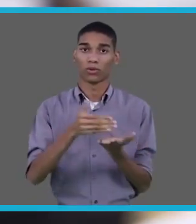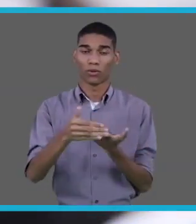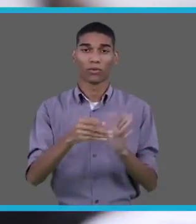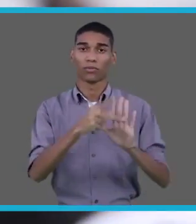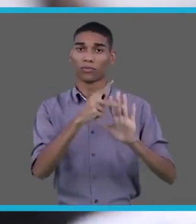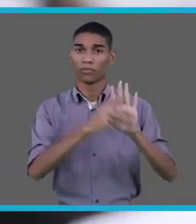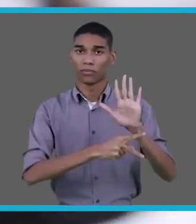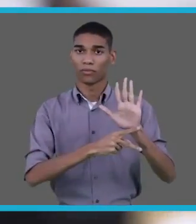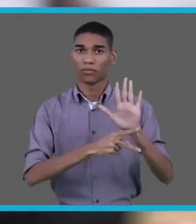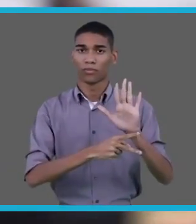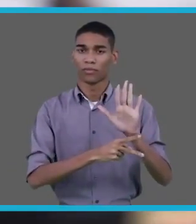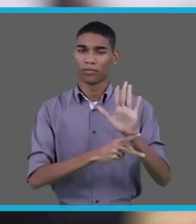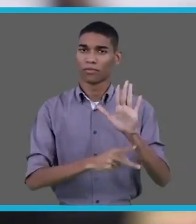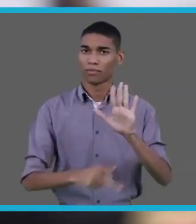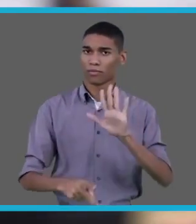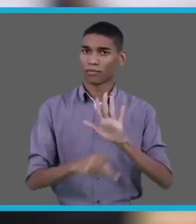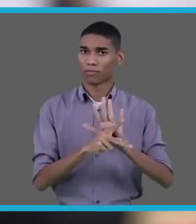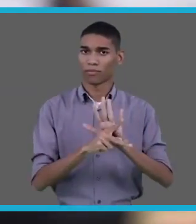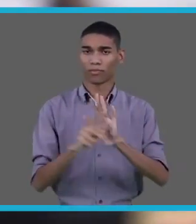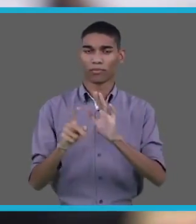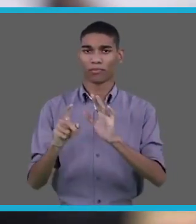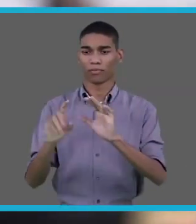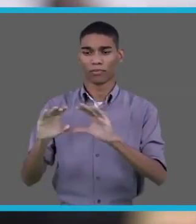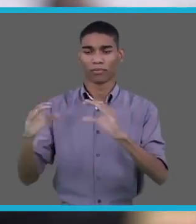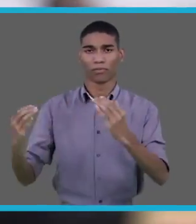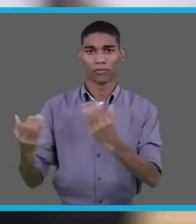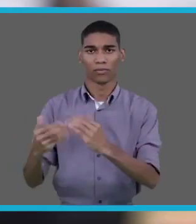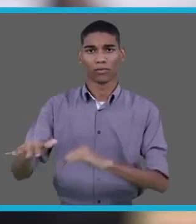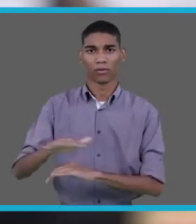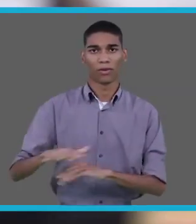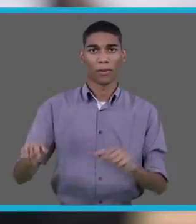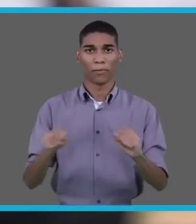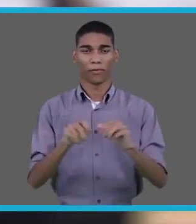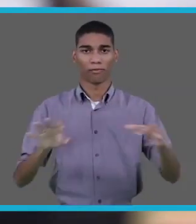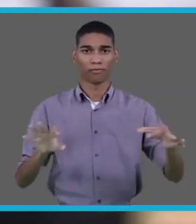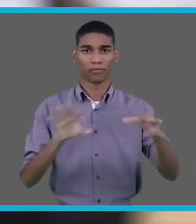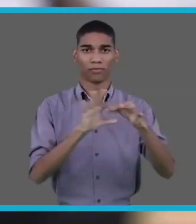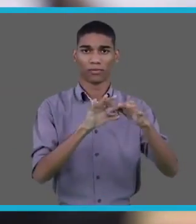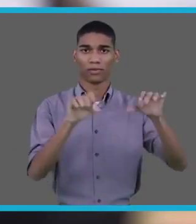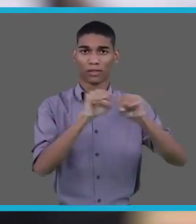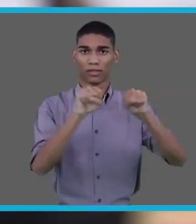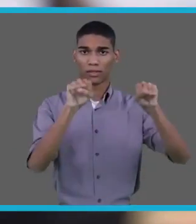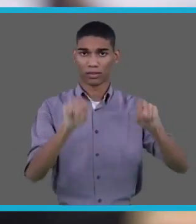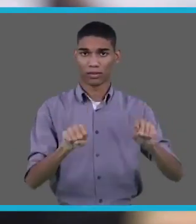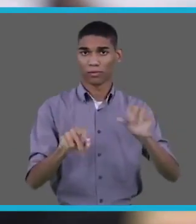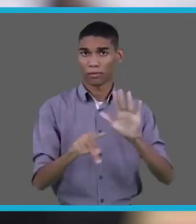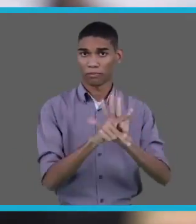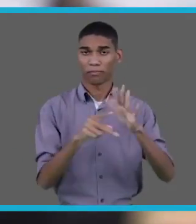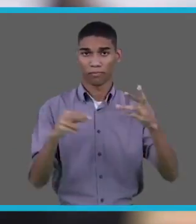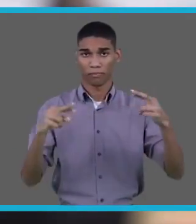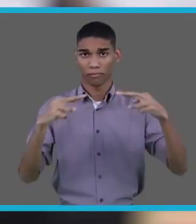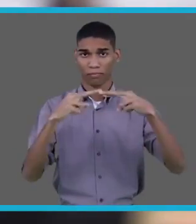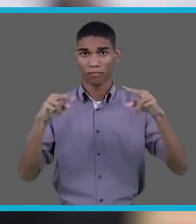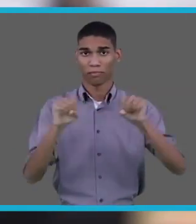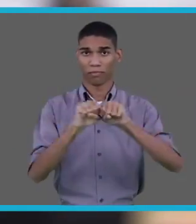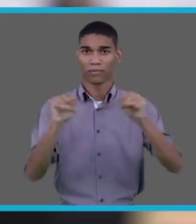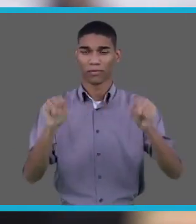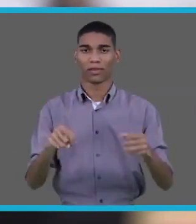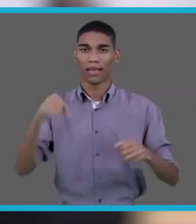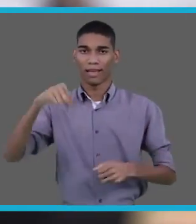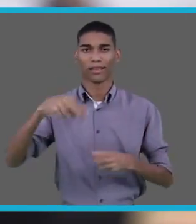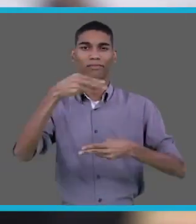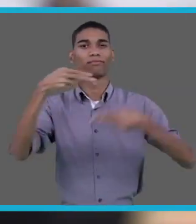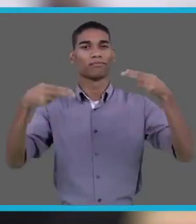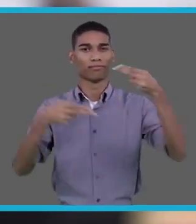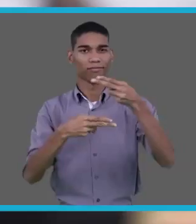Já demos entrada em projetos para serem validados pelas concessionárias, para poder fazer a conexão desses sistemas à rede. E aqui no